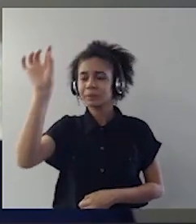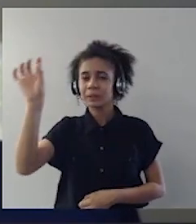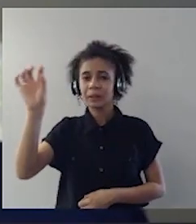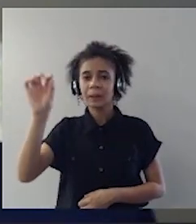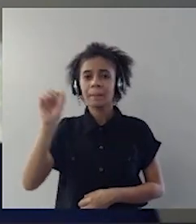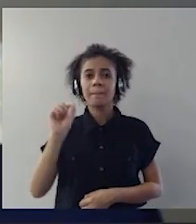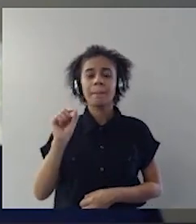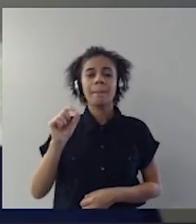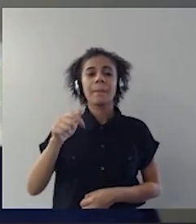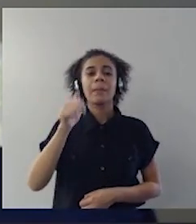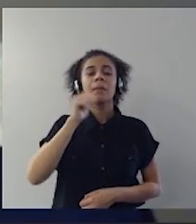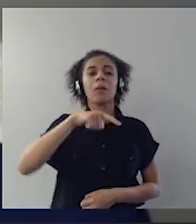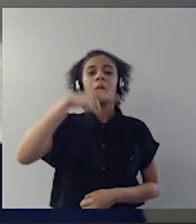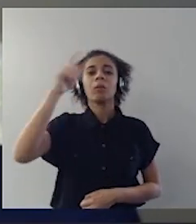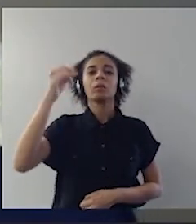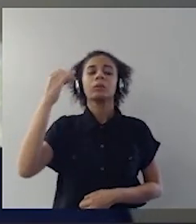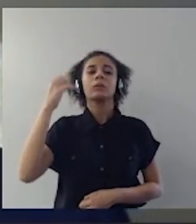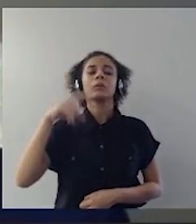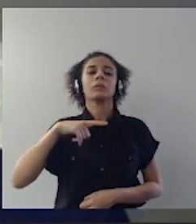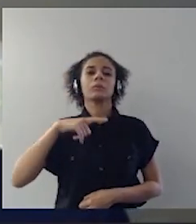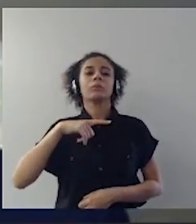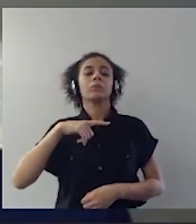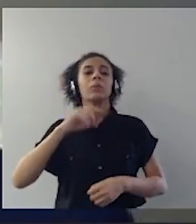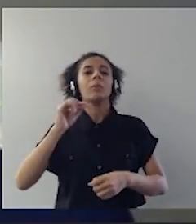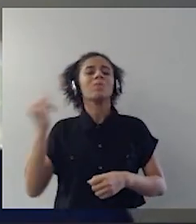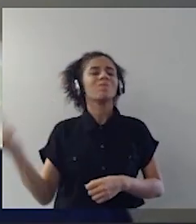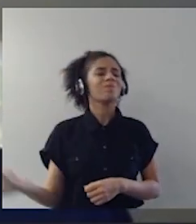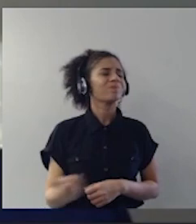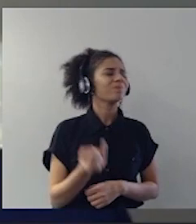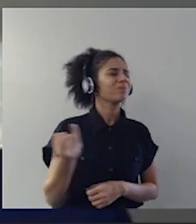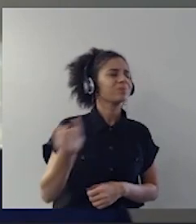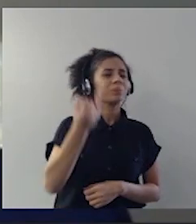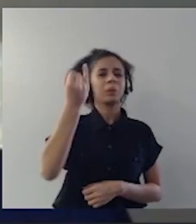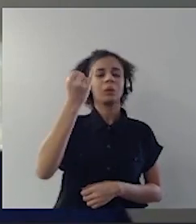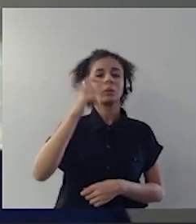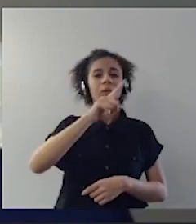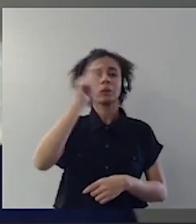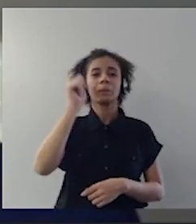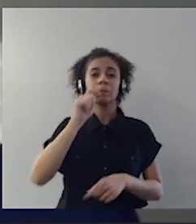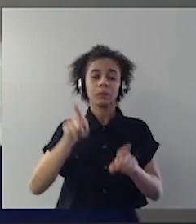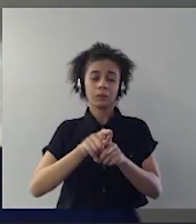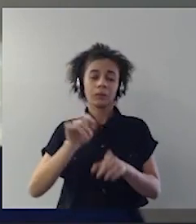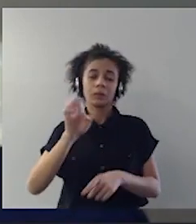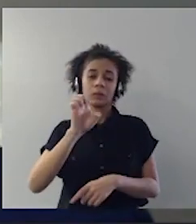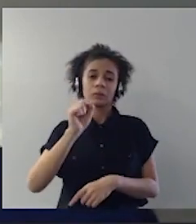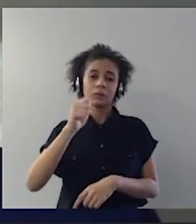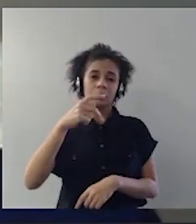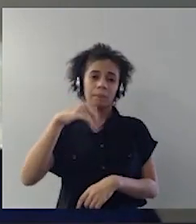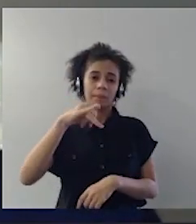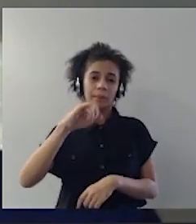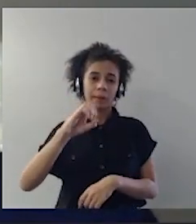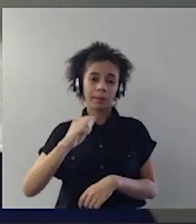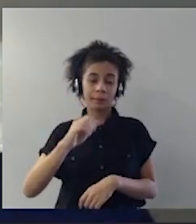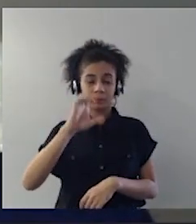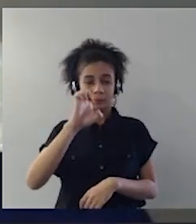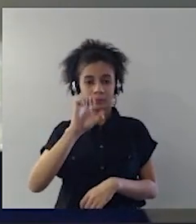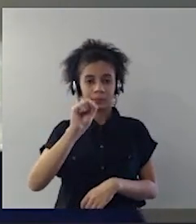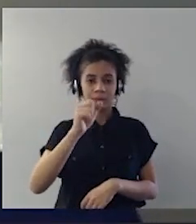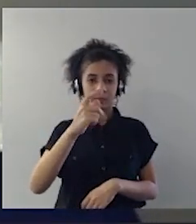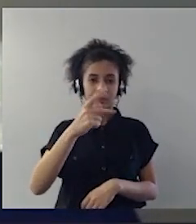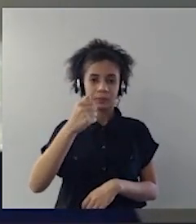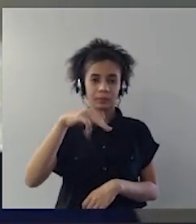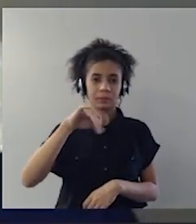Garcia de Enterria, na Espanha, mostrou a importância do direito administrativo com a sua inserção